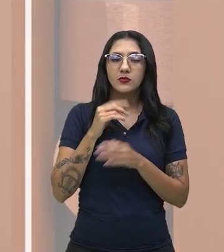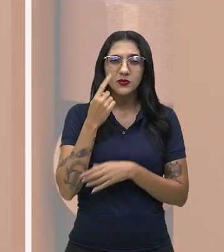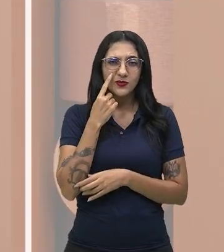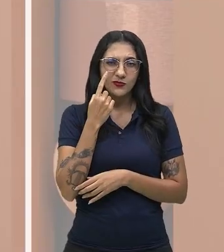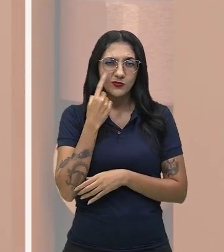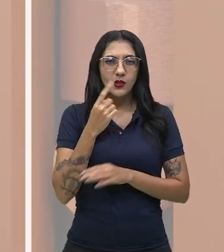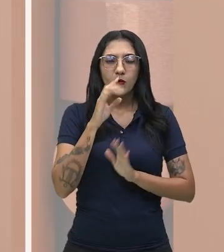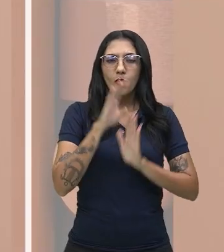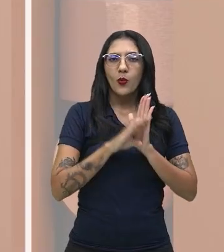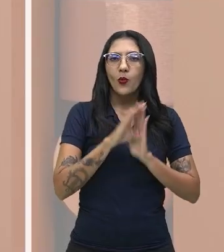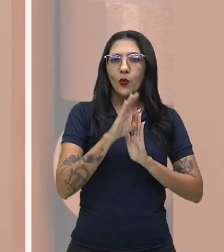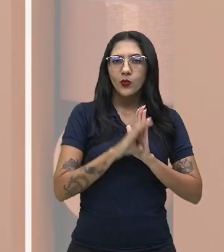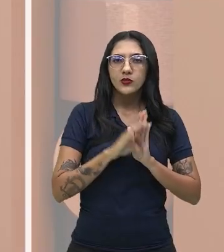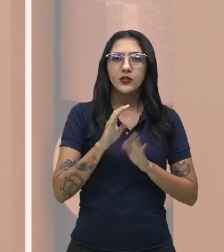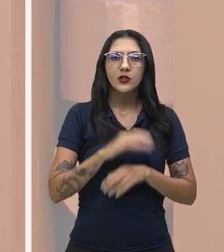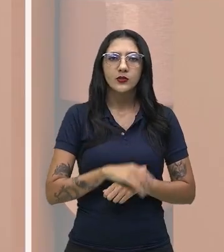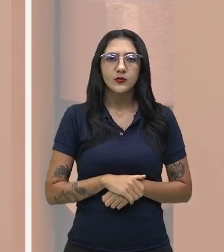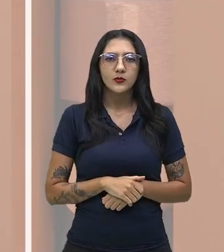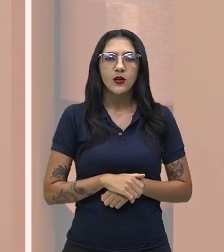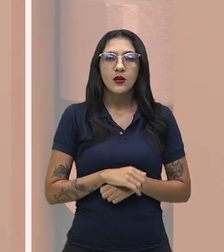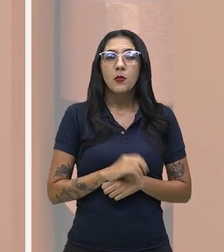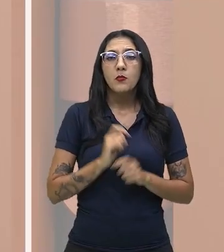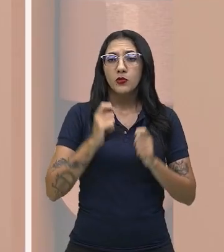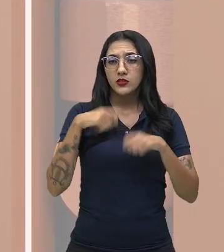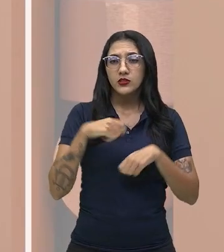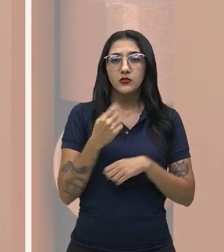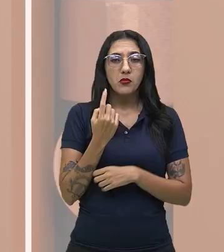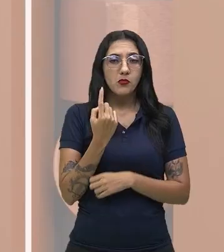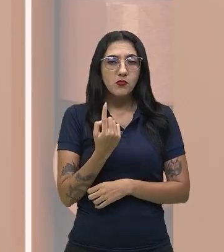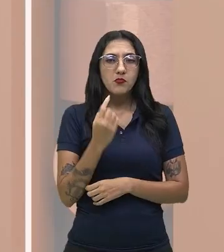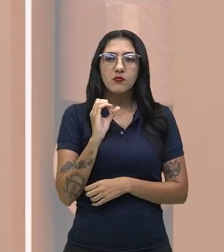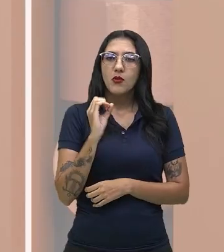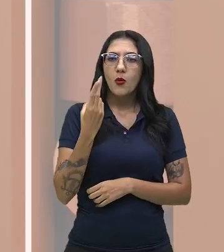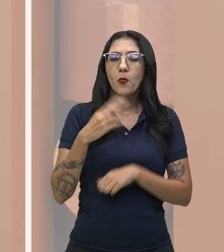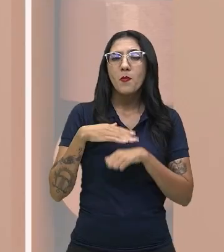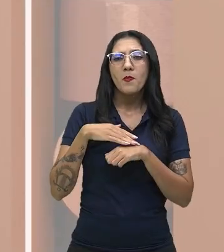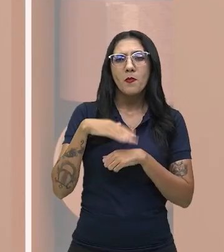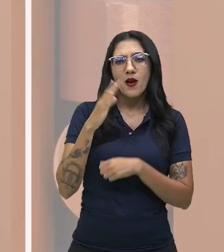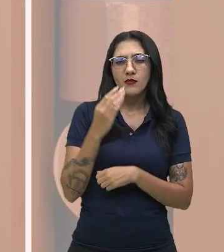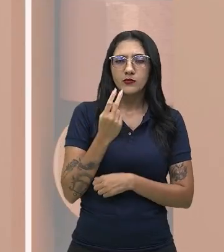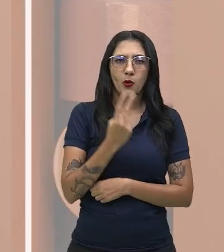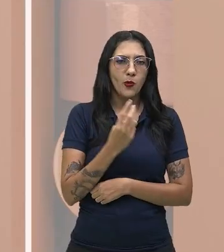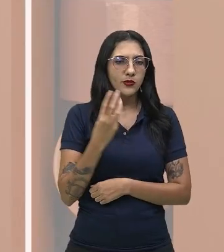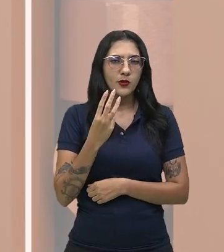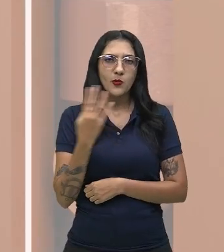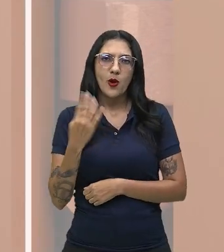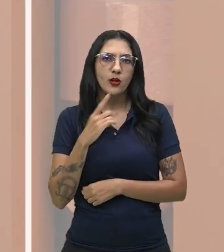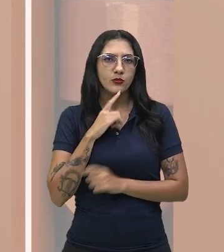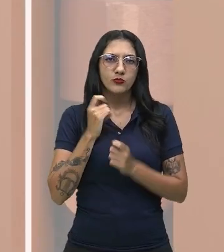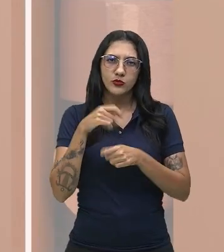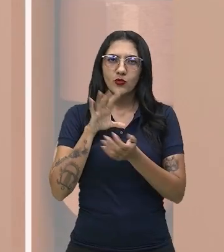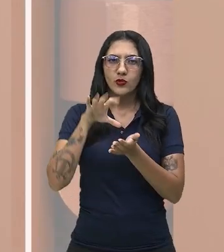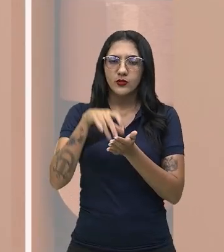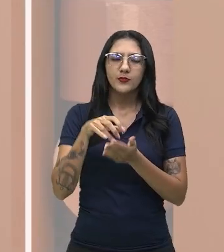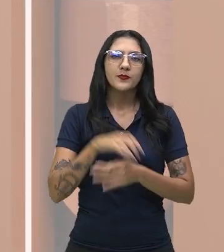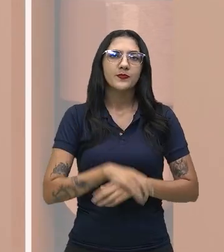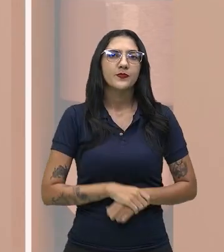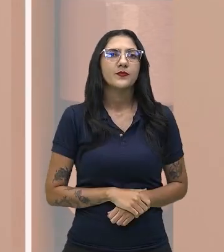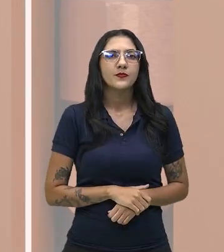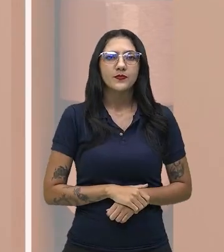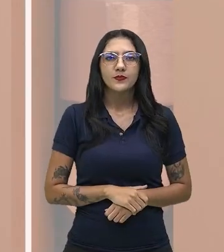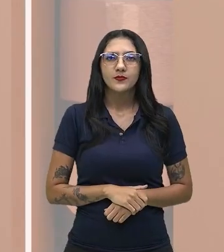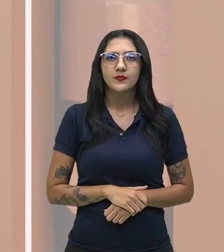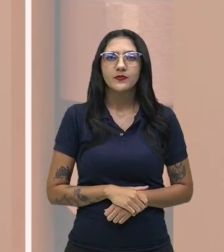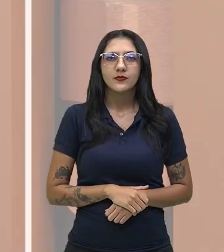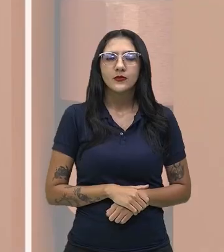verificou um ou mais distritos que podem compor ali o município. E para isso nós vamos verificar, de